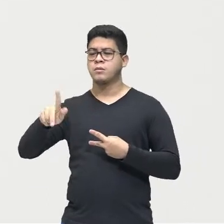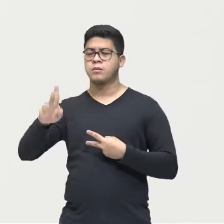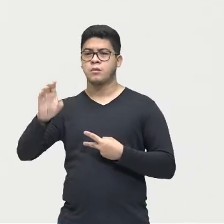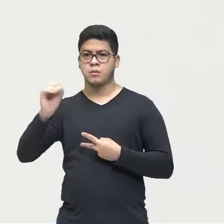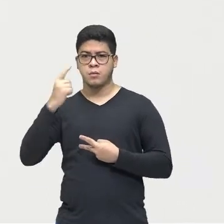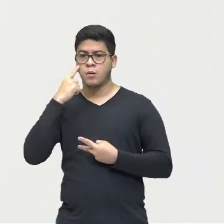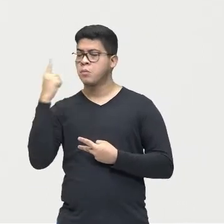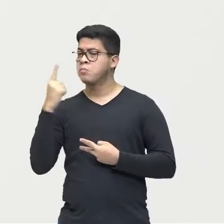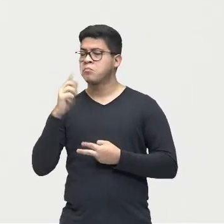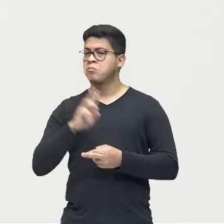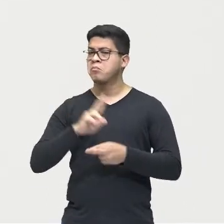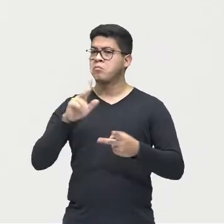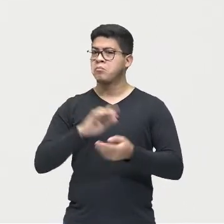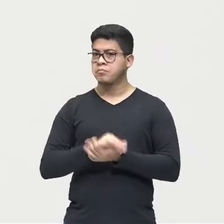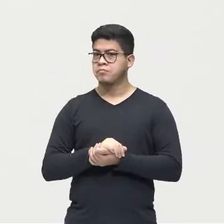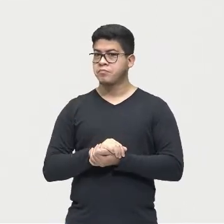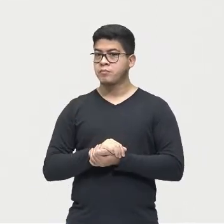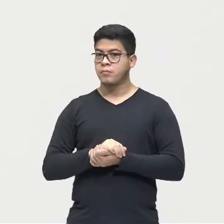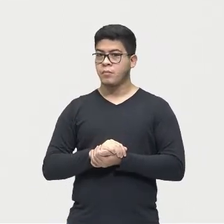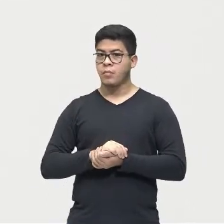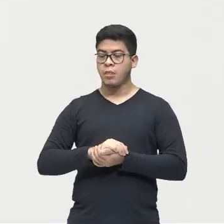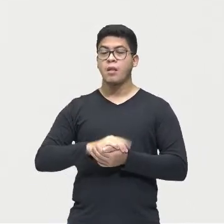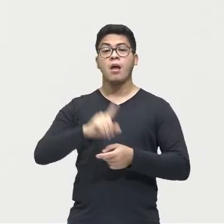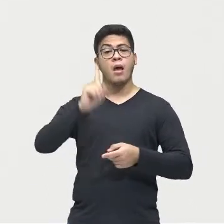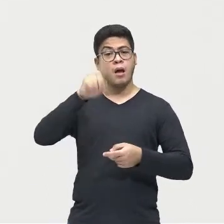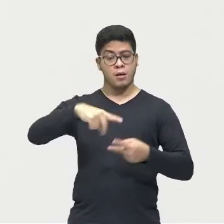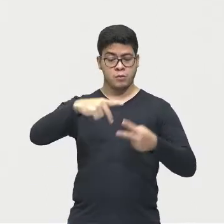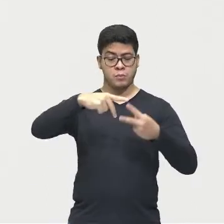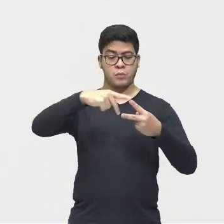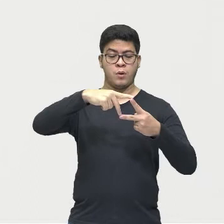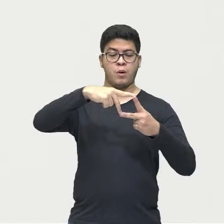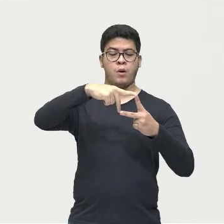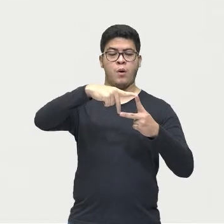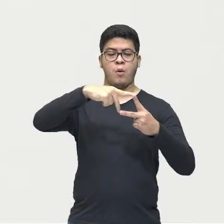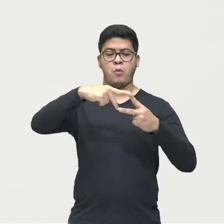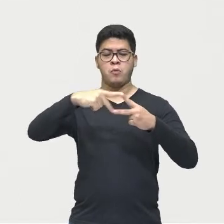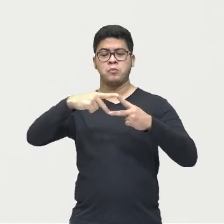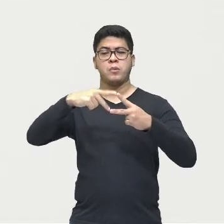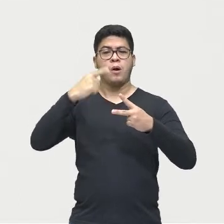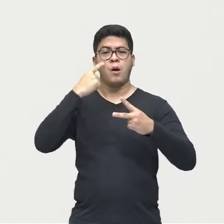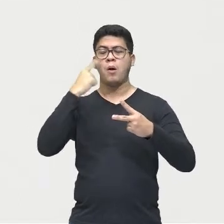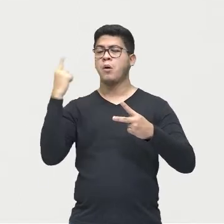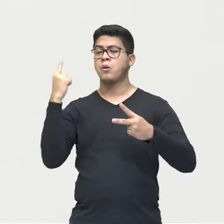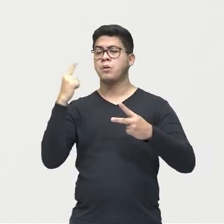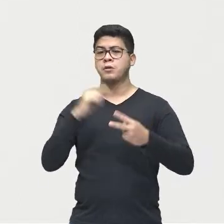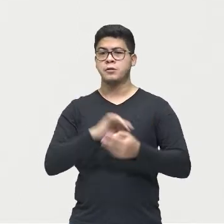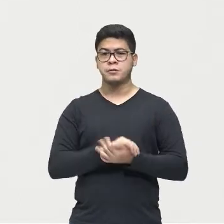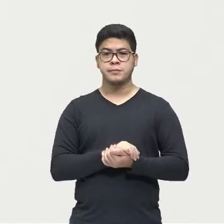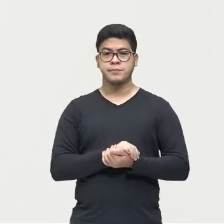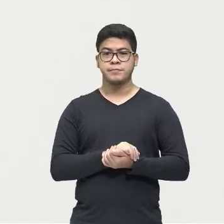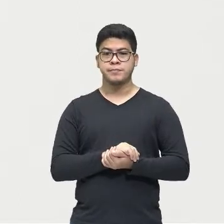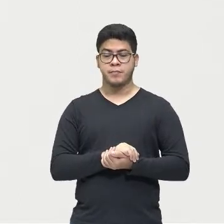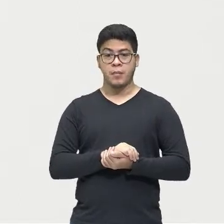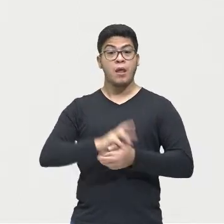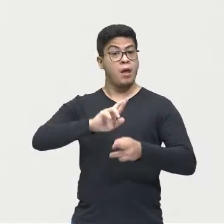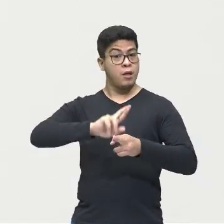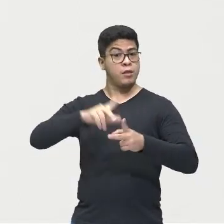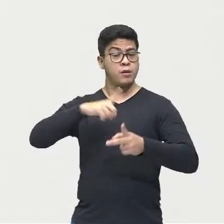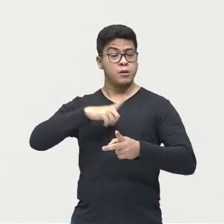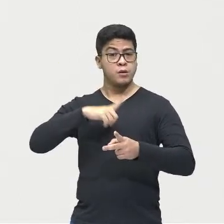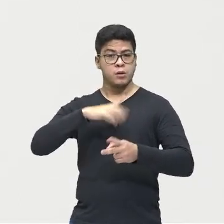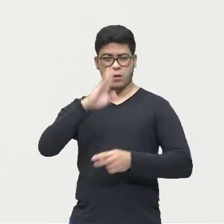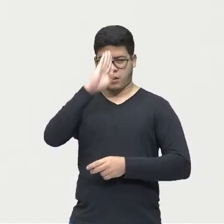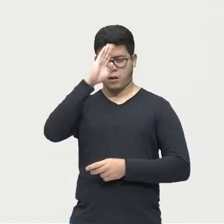iguais, todas elas são iguais, certo? E ele vai possuir dois ângulos